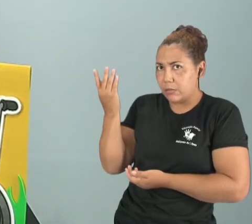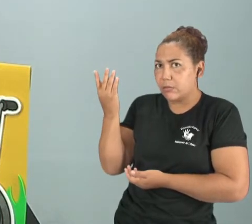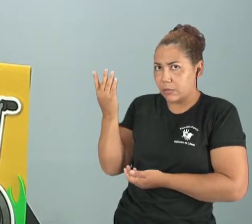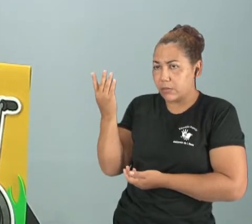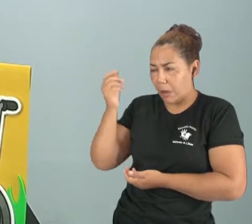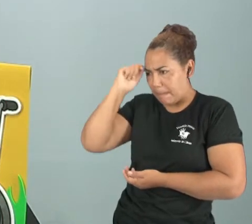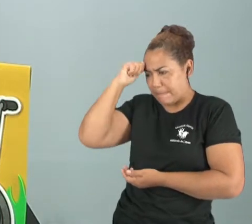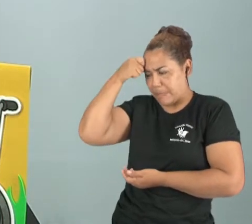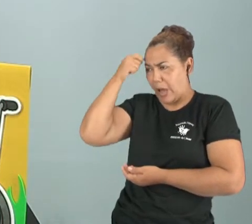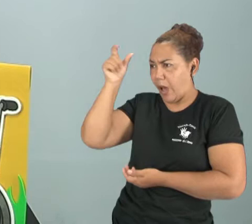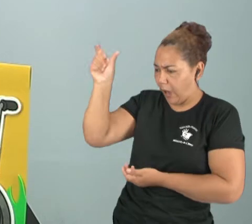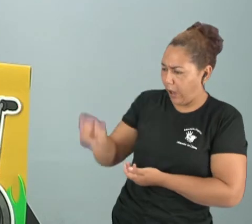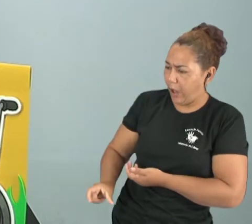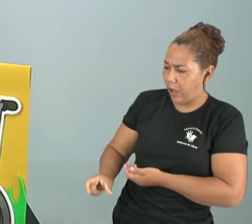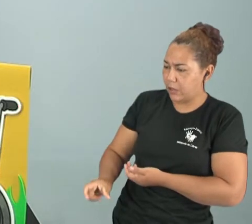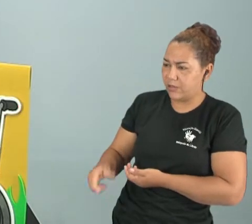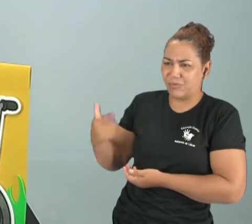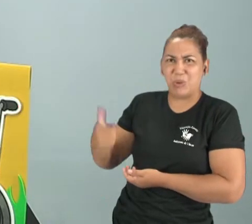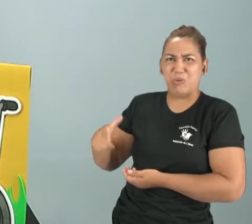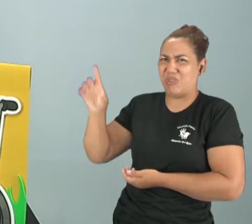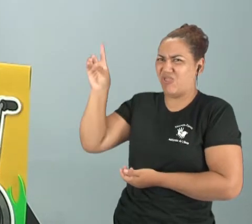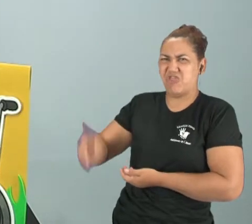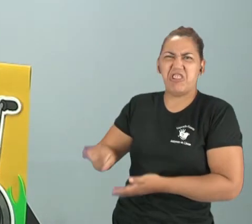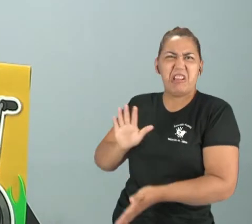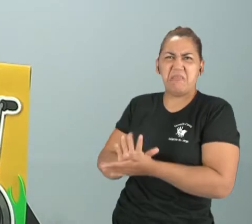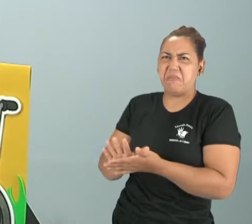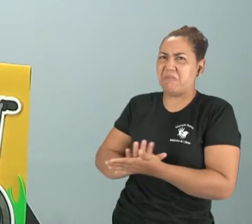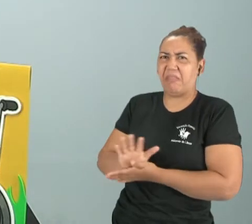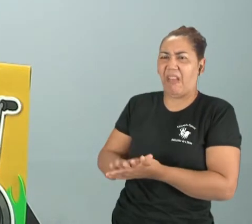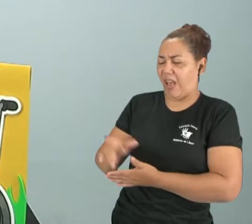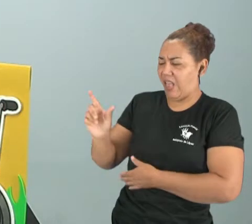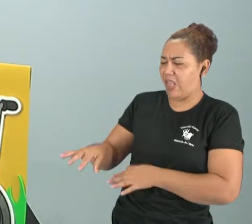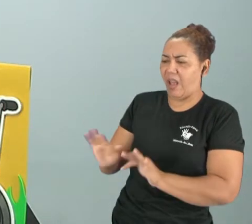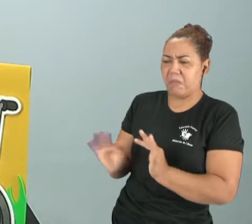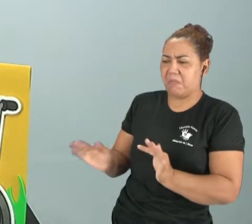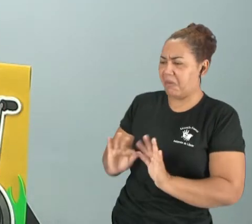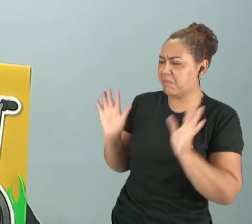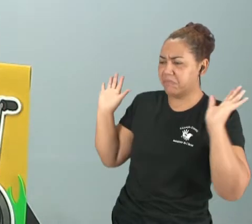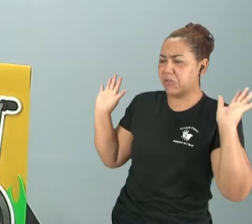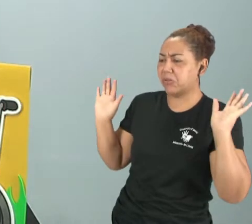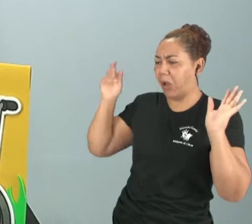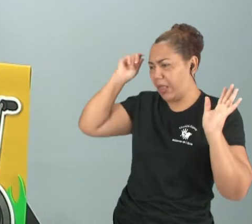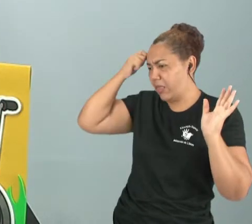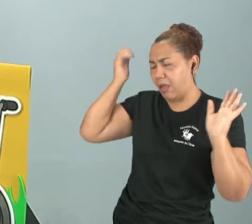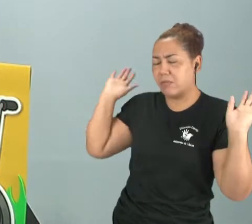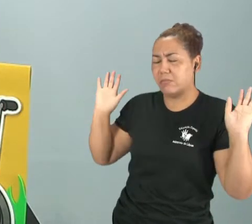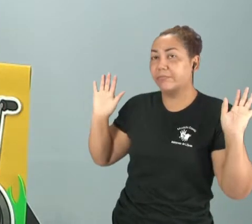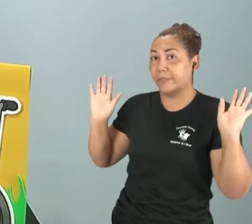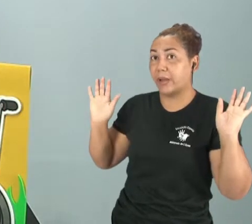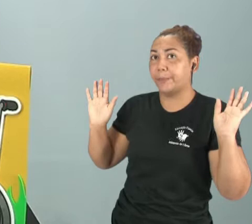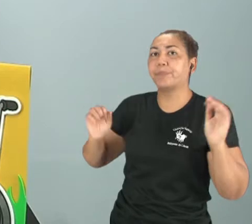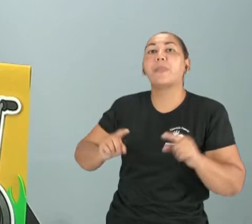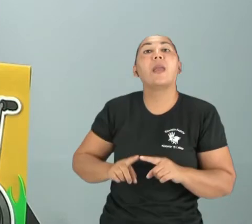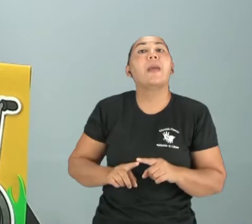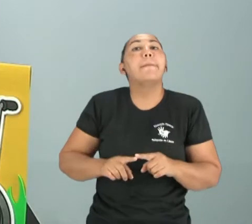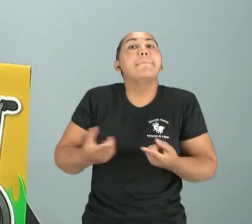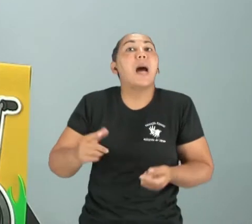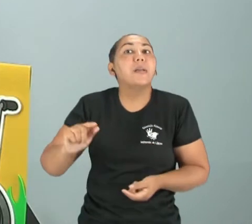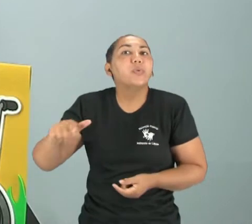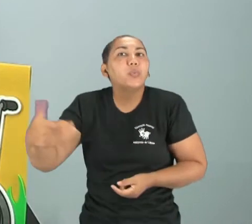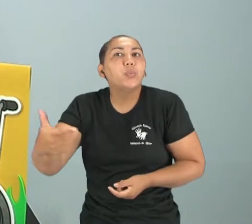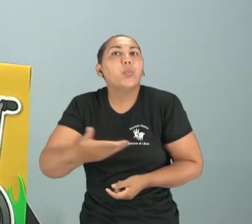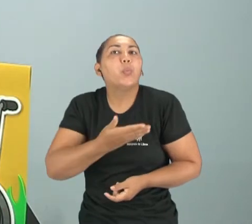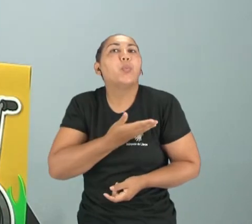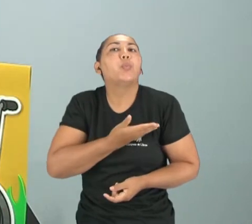ser negro, ele não tinha direito nenhum. Ele simplesmente era negro. Aí um coleguinha falou